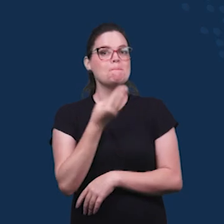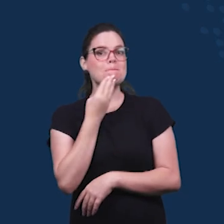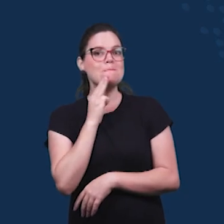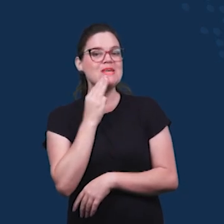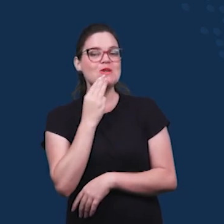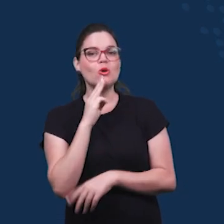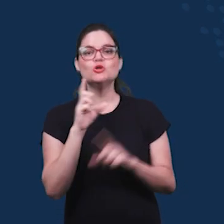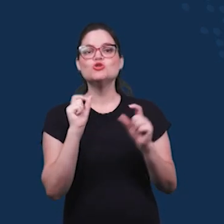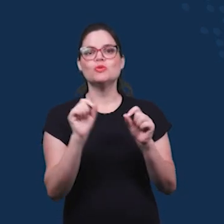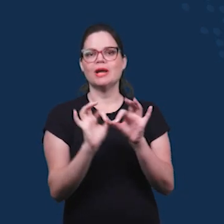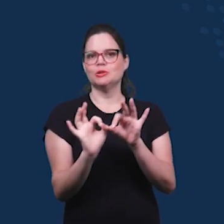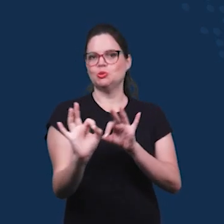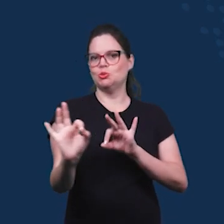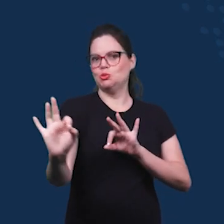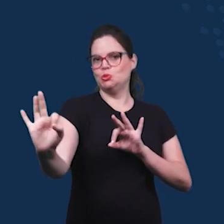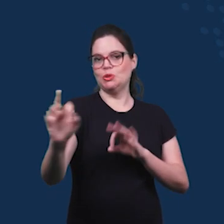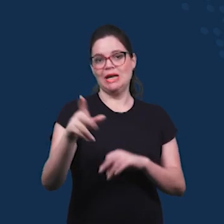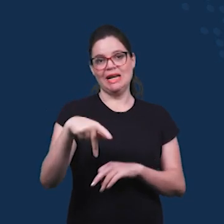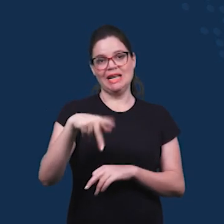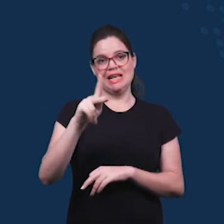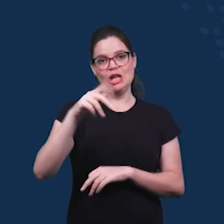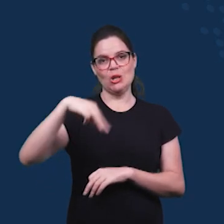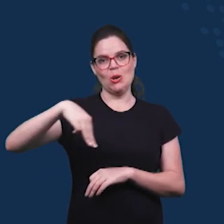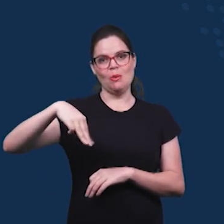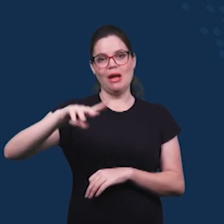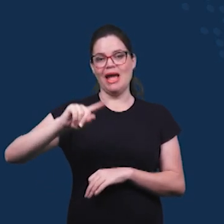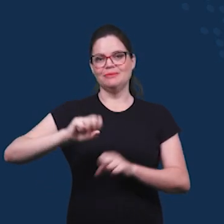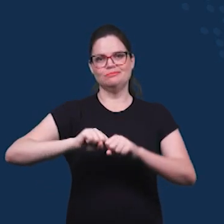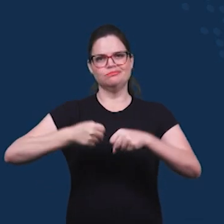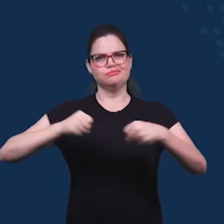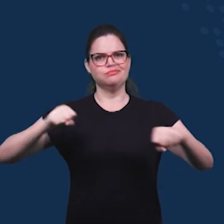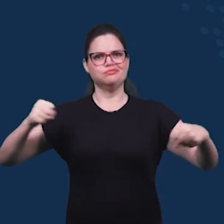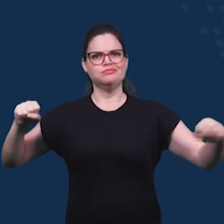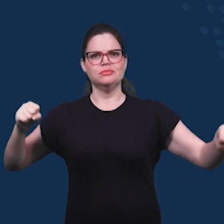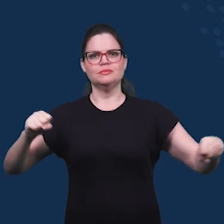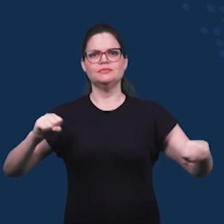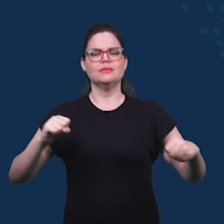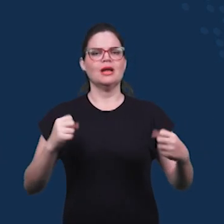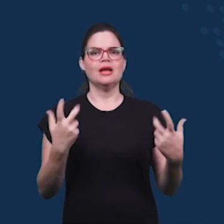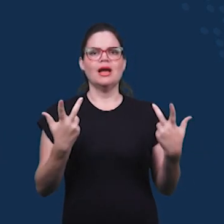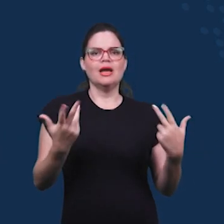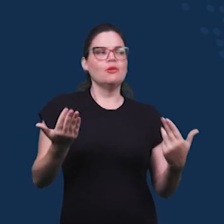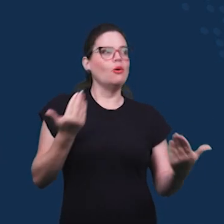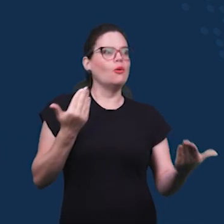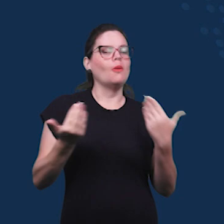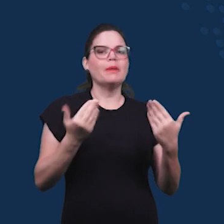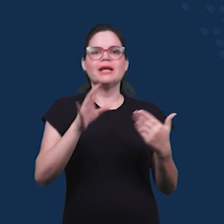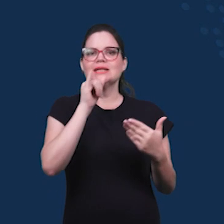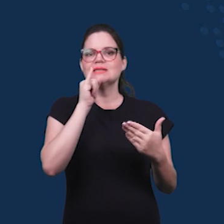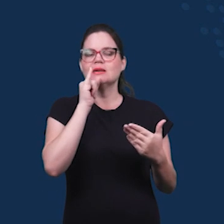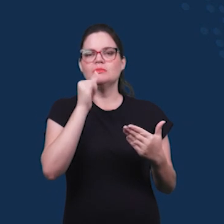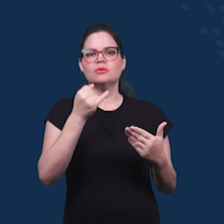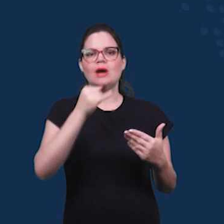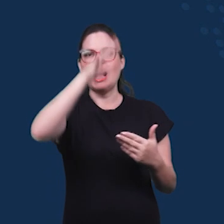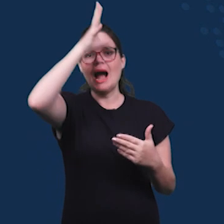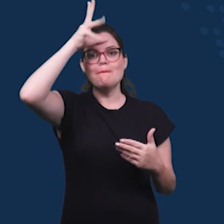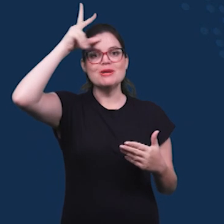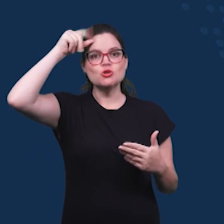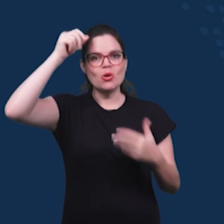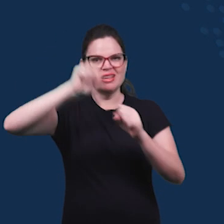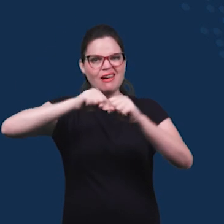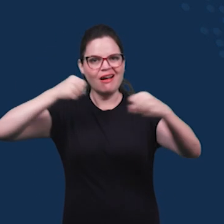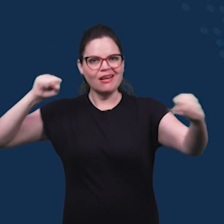gigantesco. Isso é do tamanho do estado do Amazonas no Brasil. Ou outra comparação